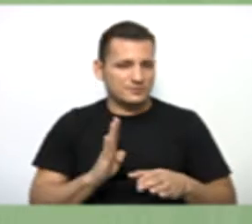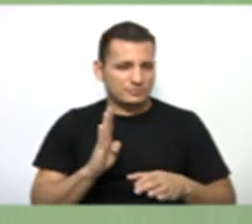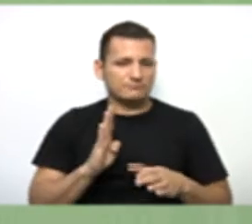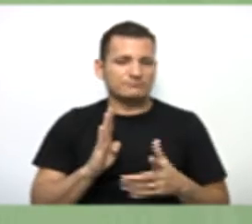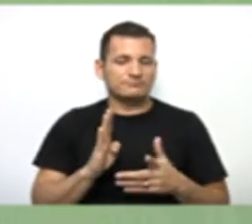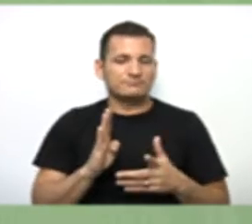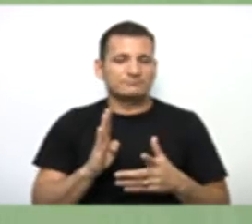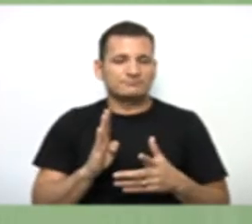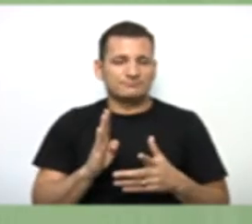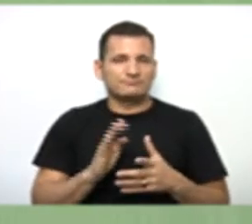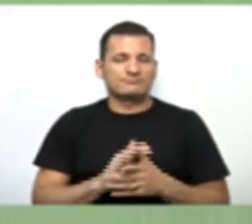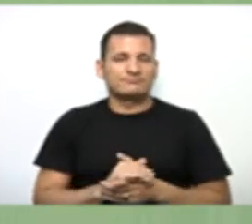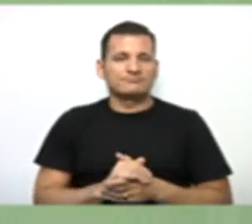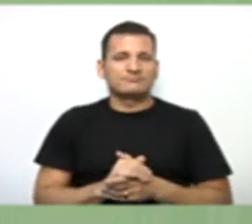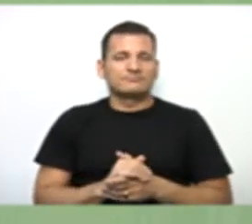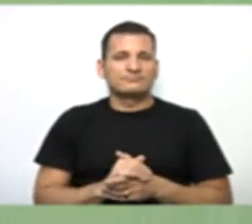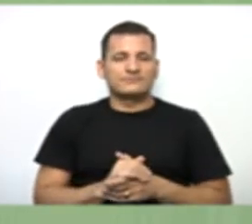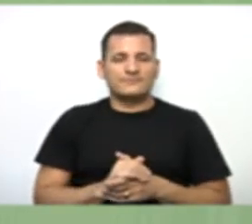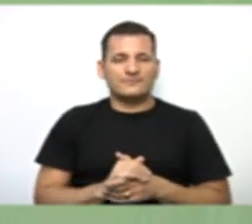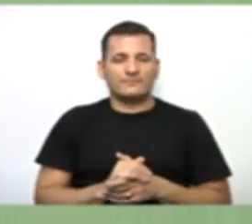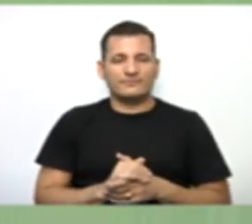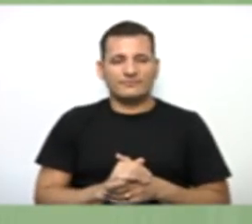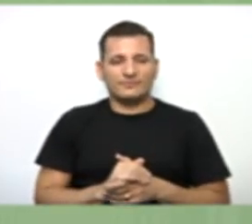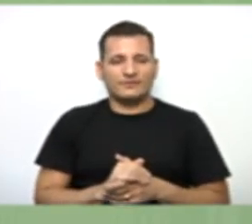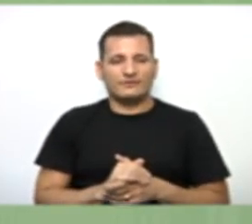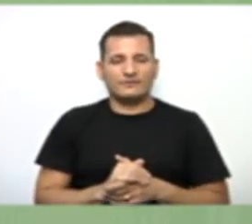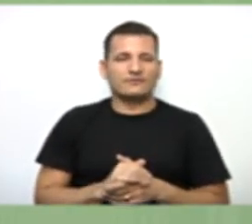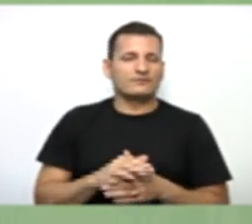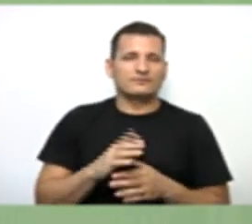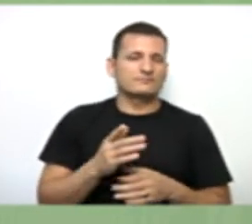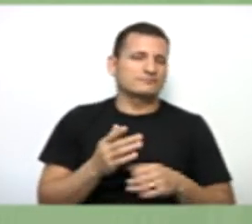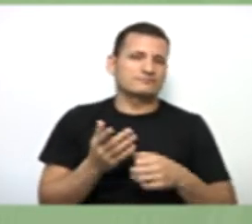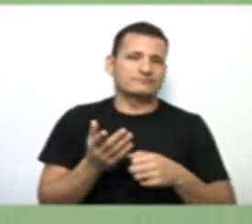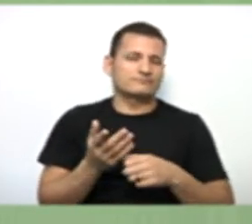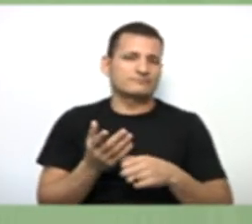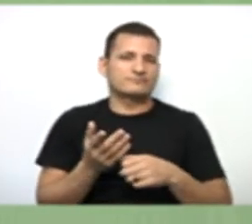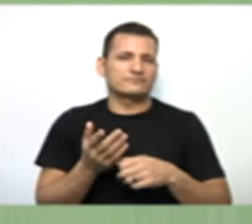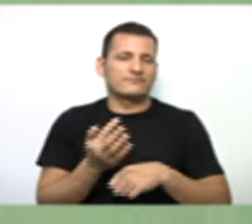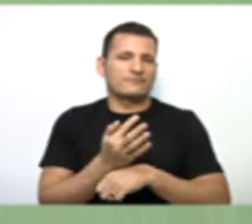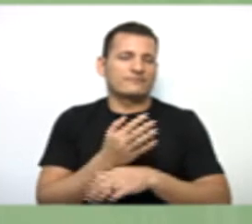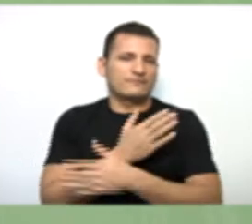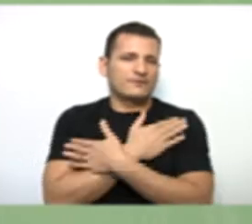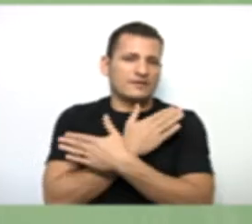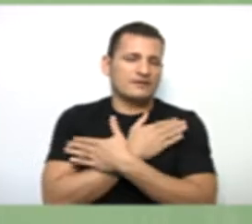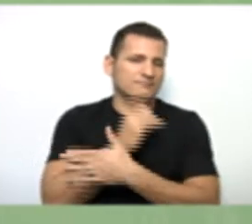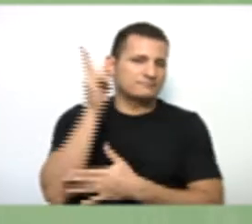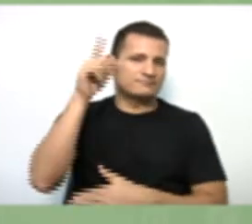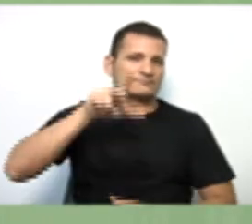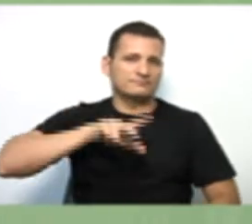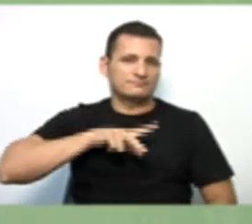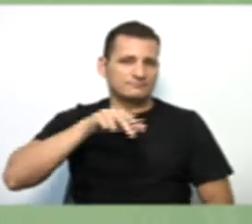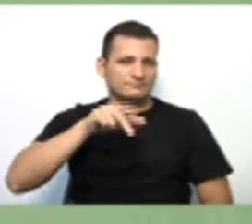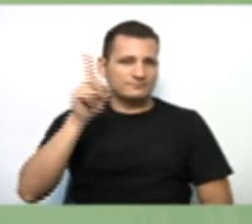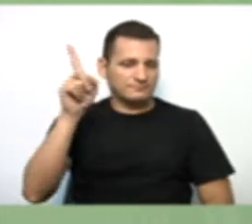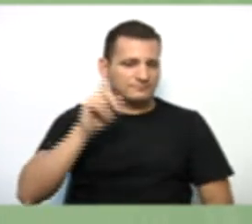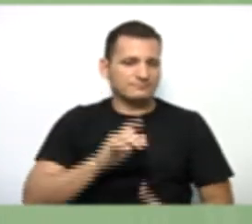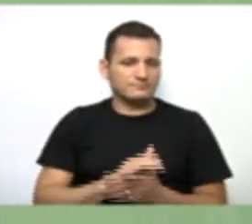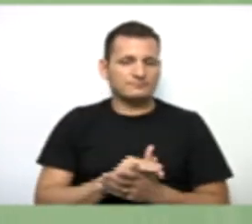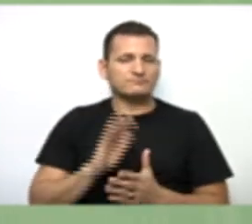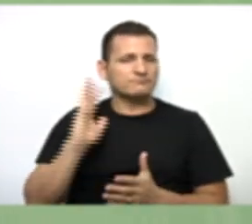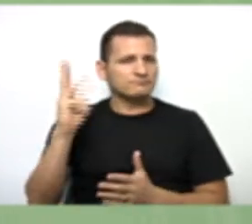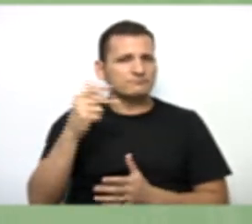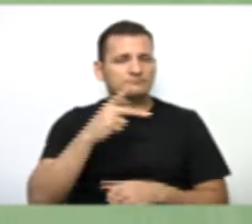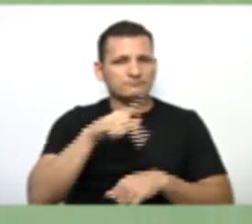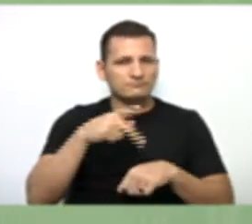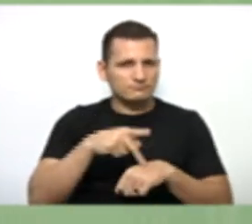do Brasil, tá certo? Para um feriado lá em Portugal. Tudo bem? Todos os países,